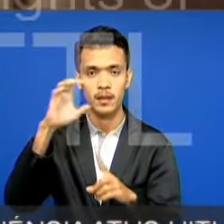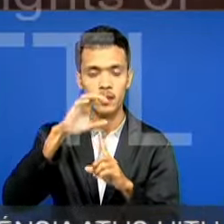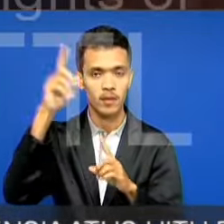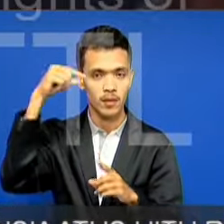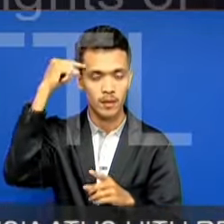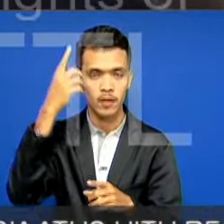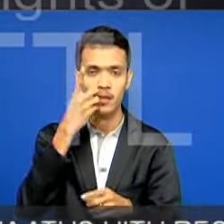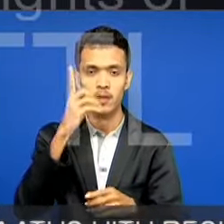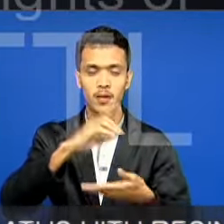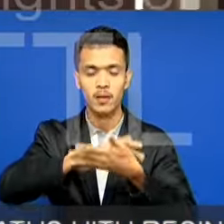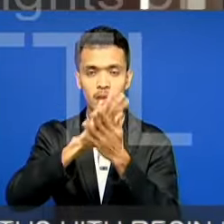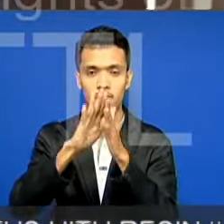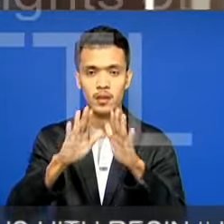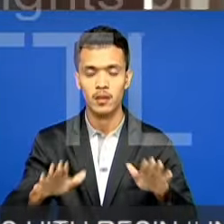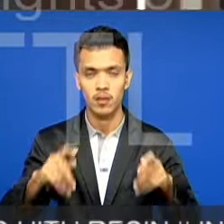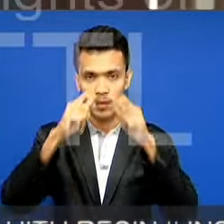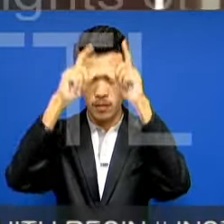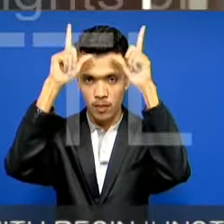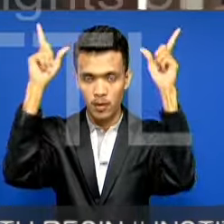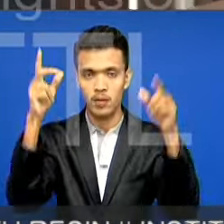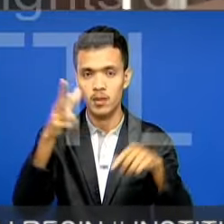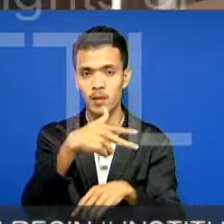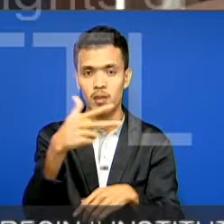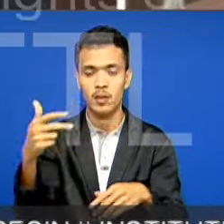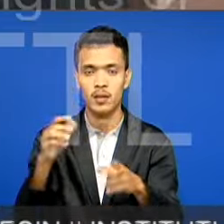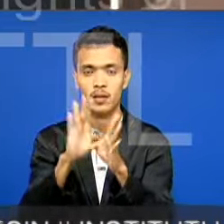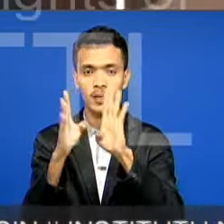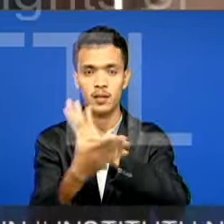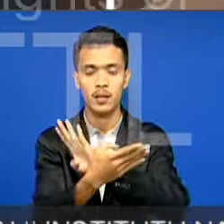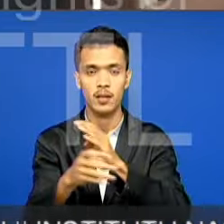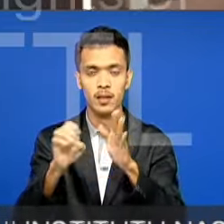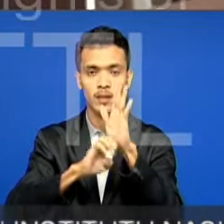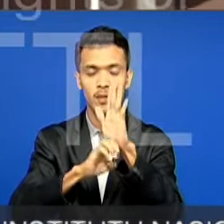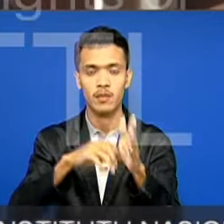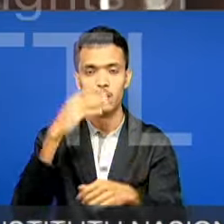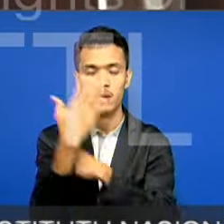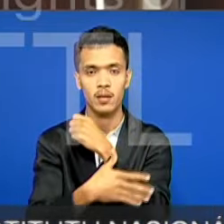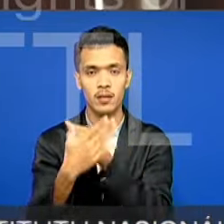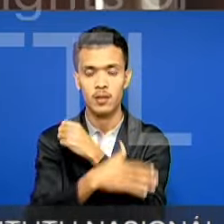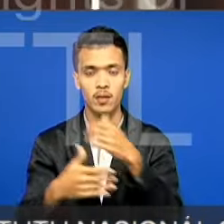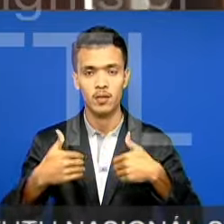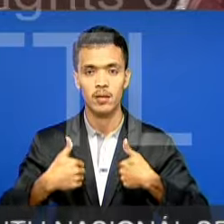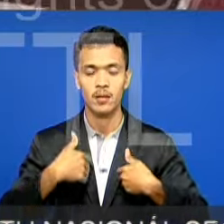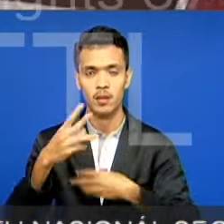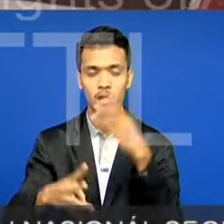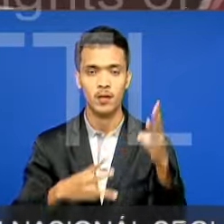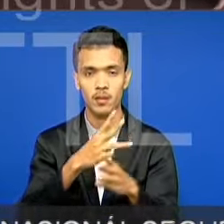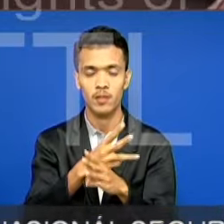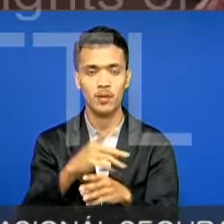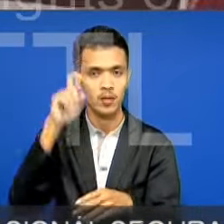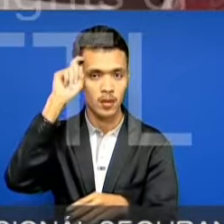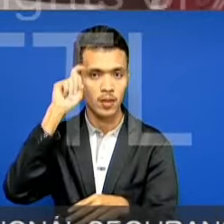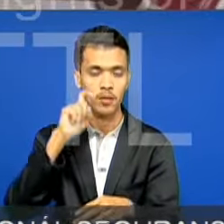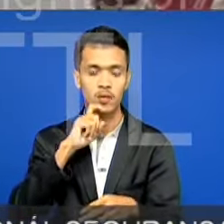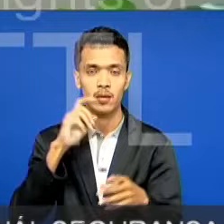entre Timor-Leste e Indonésia sai exemplo bom para a nação Siracelo e o mundo. Tangné, chefe de governo, relação ao encontro com o